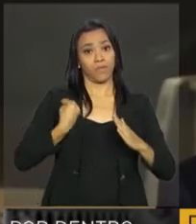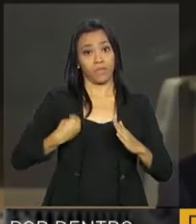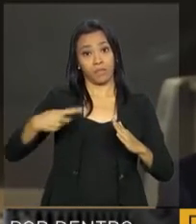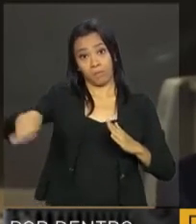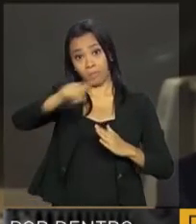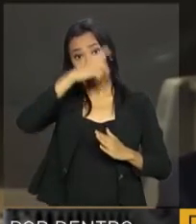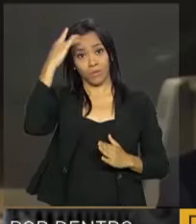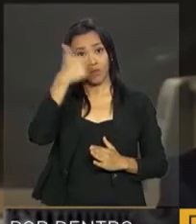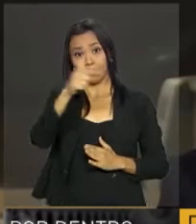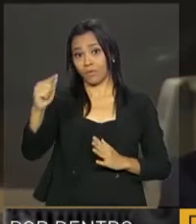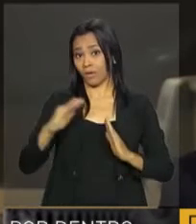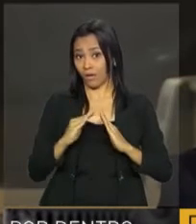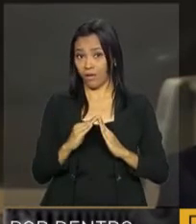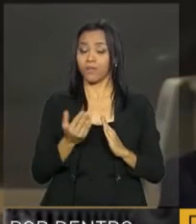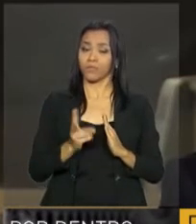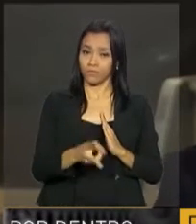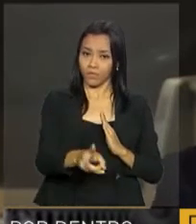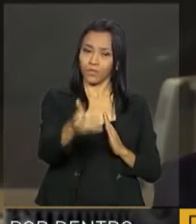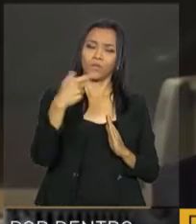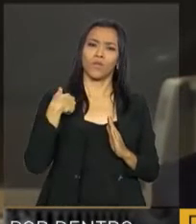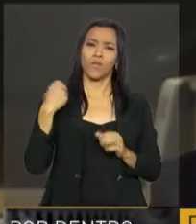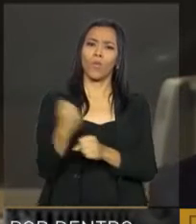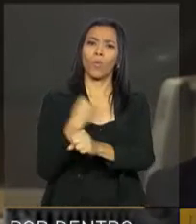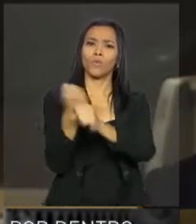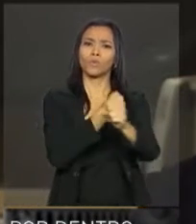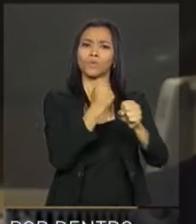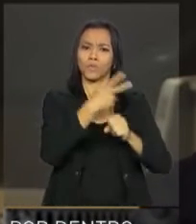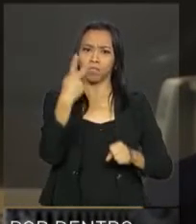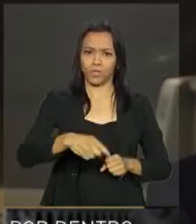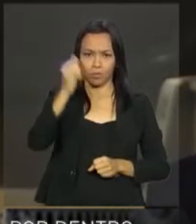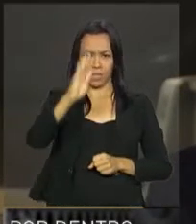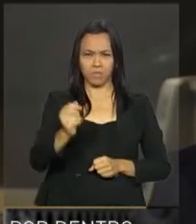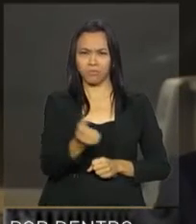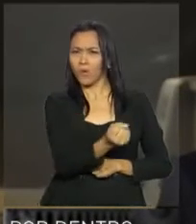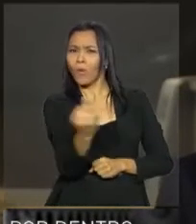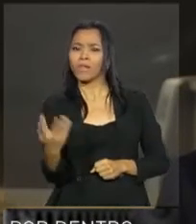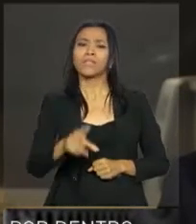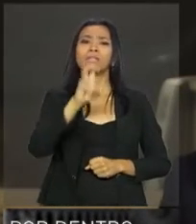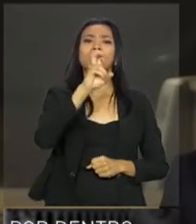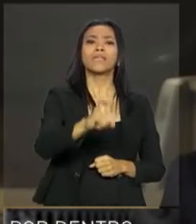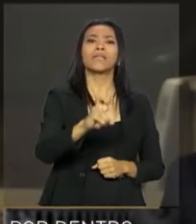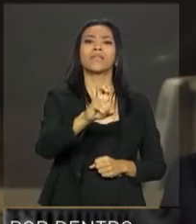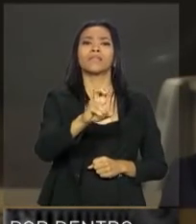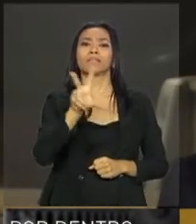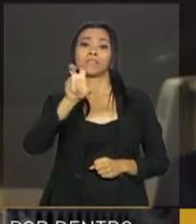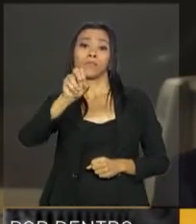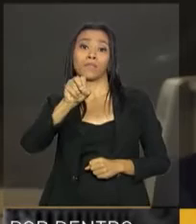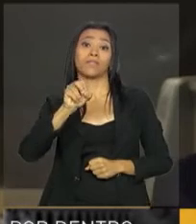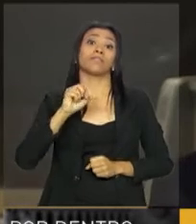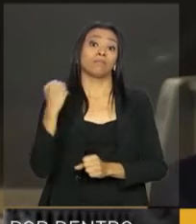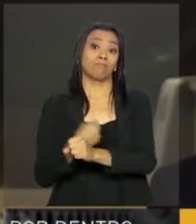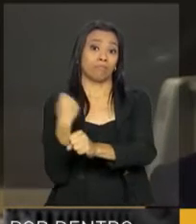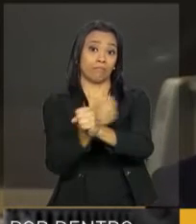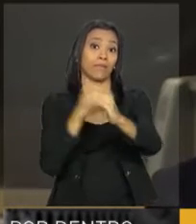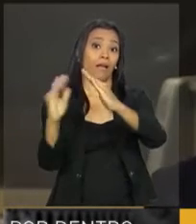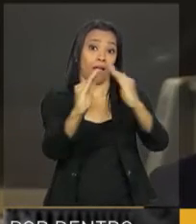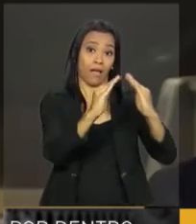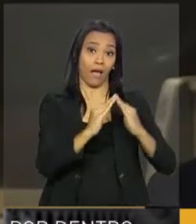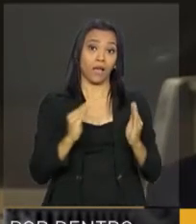programa segue firme. Nós estamos construindo no Brasil, nesse exato momento, mais de 550 mil unidades habitacionais, sem